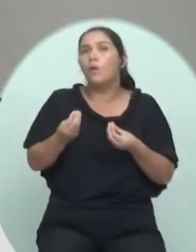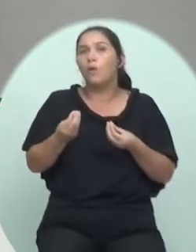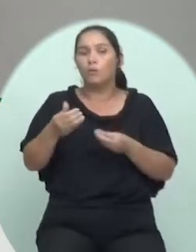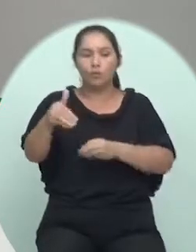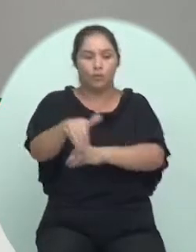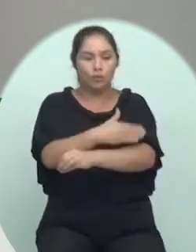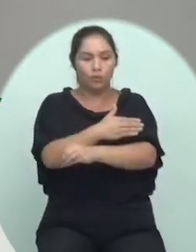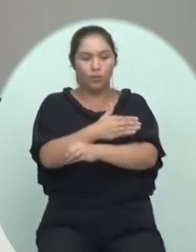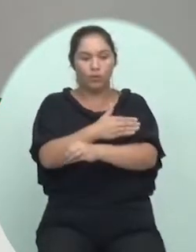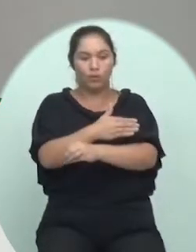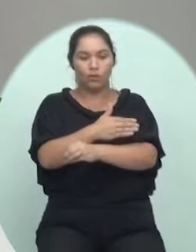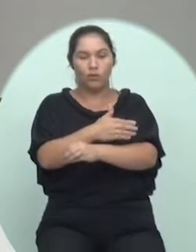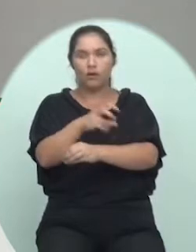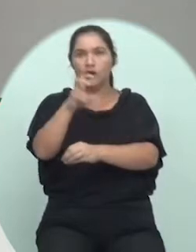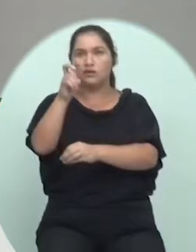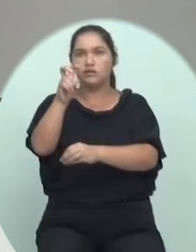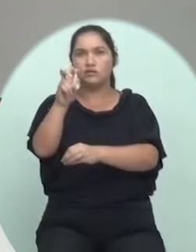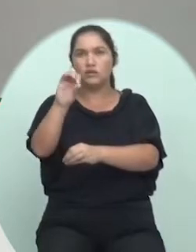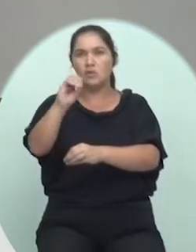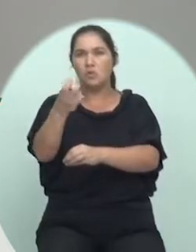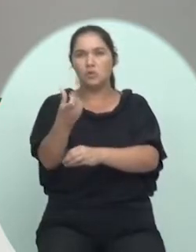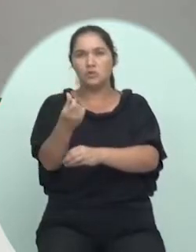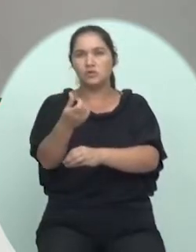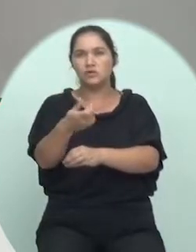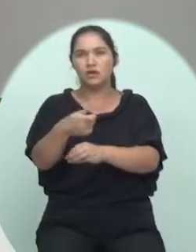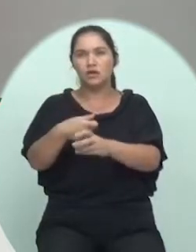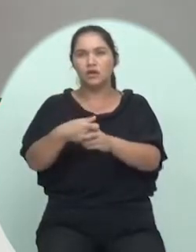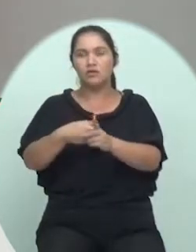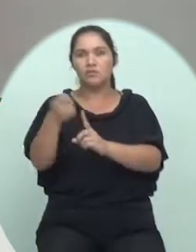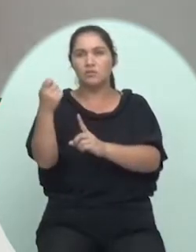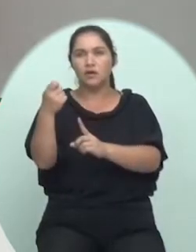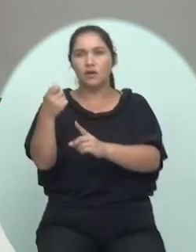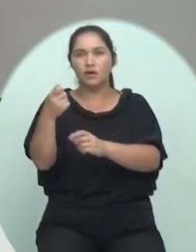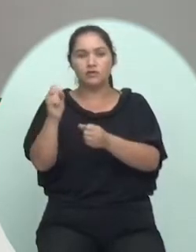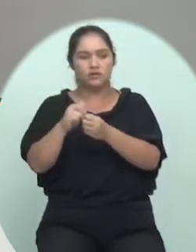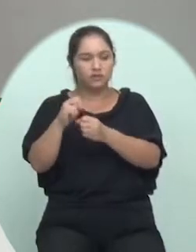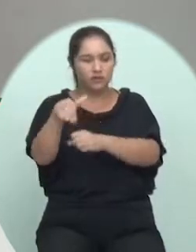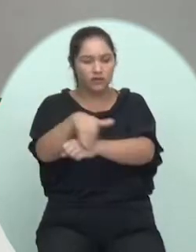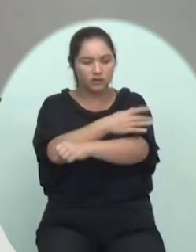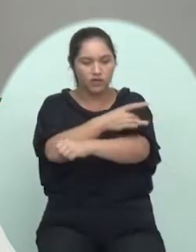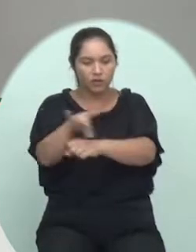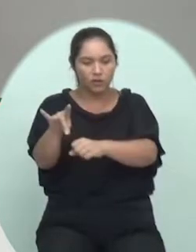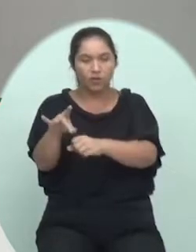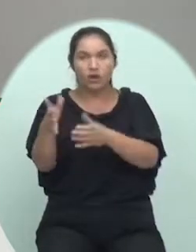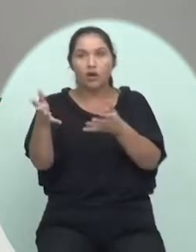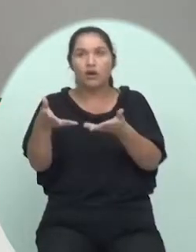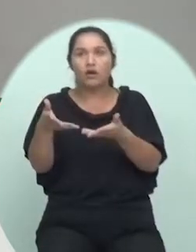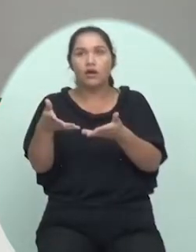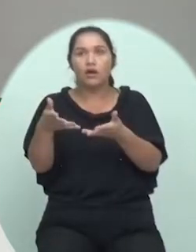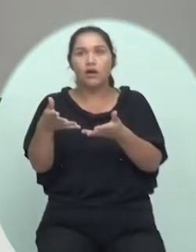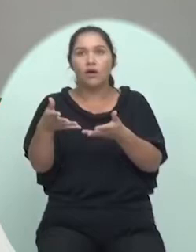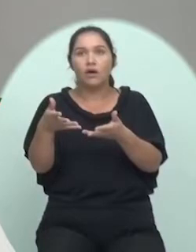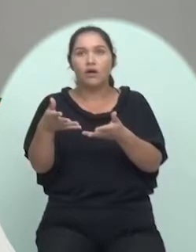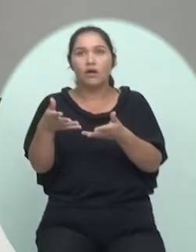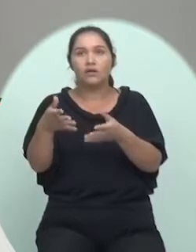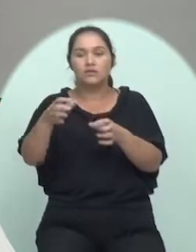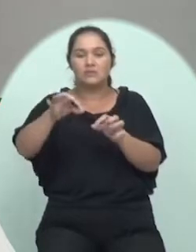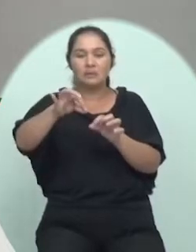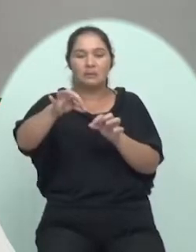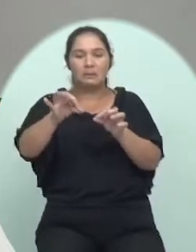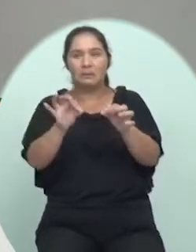nós estamos falando de 5, 6 meses, vereador Paulo, né, que já está todo trincado, com fissuras, e